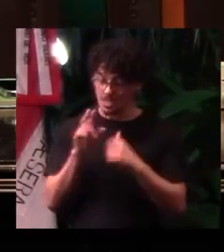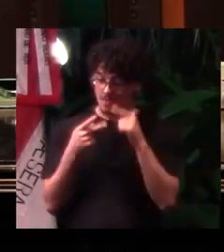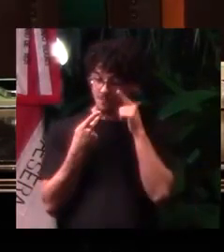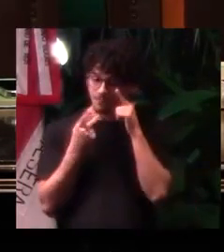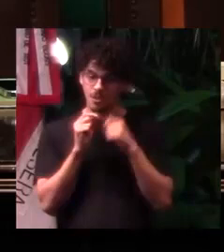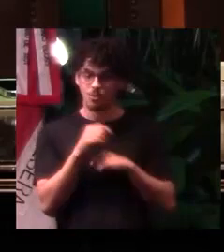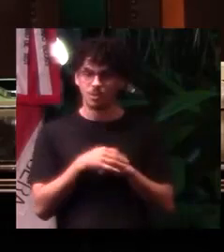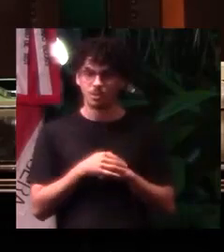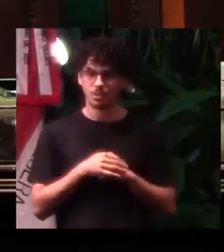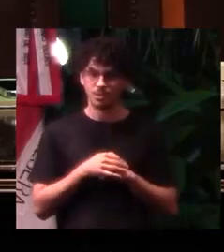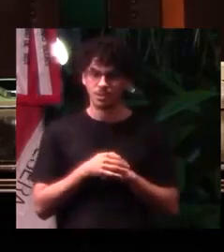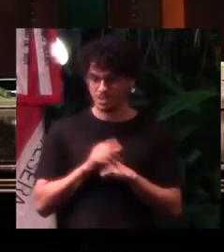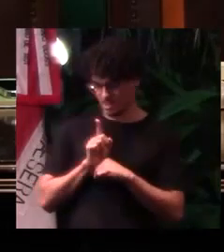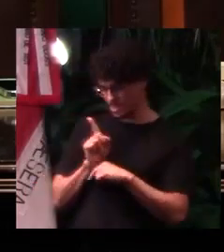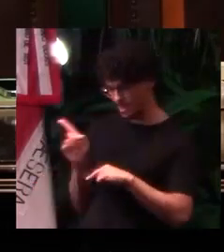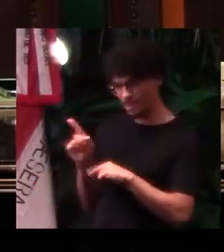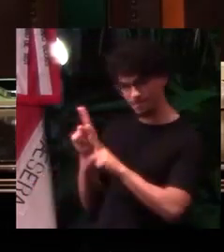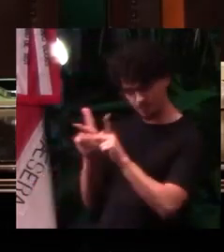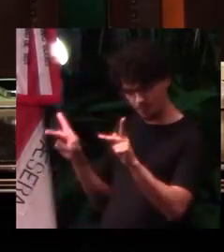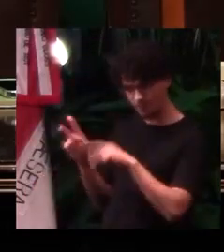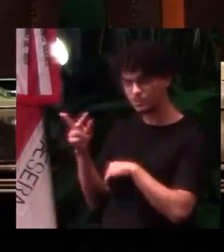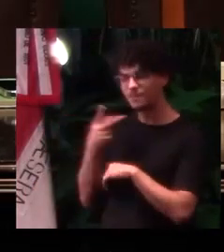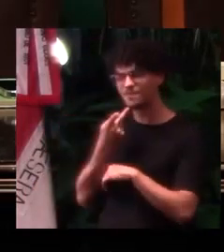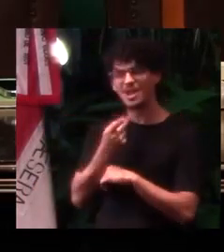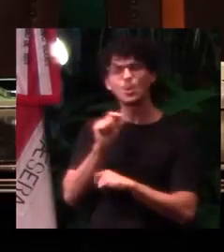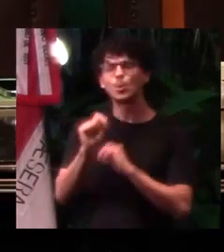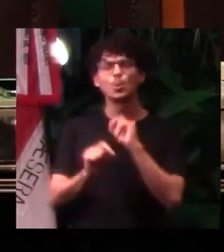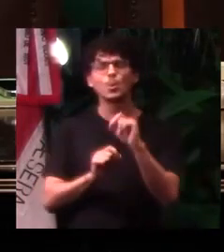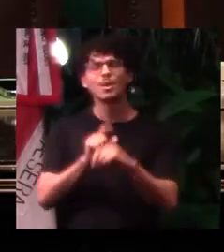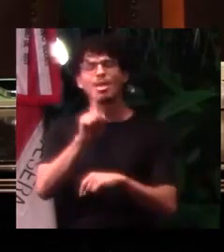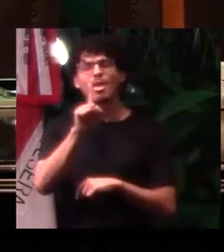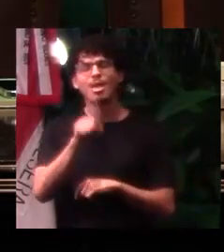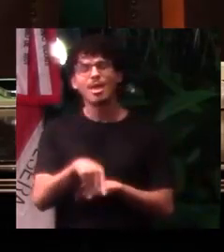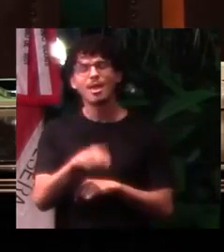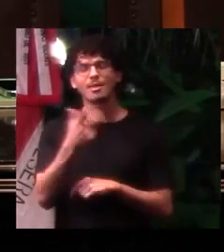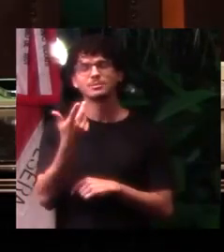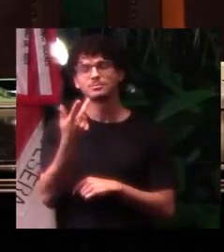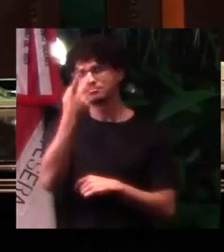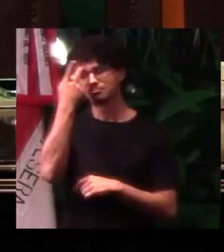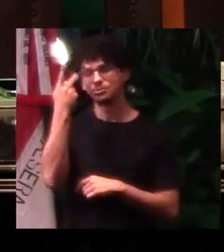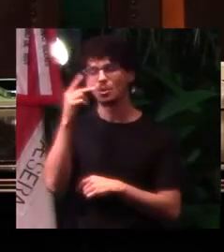que é esse espectador judicioso.